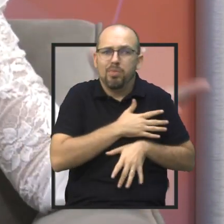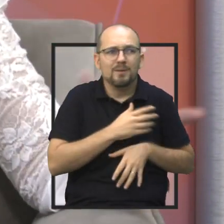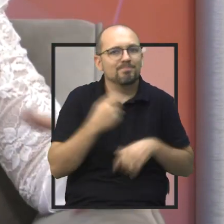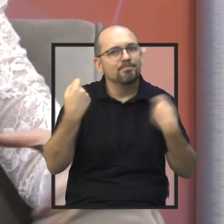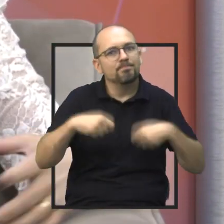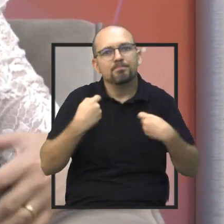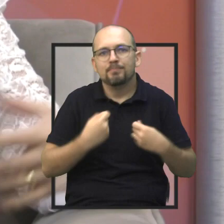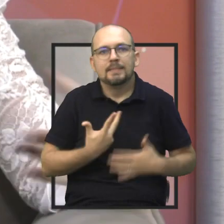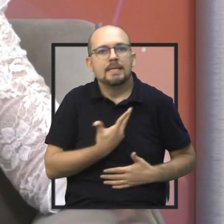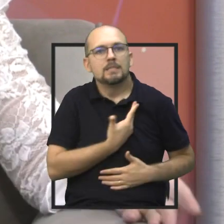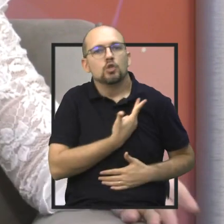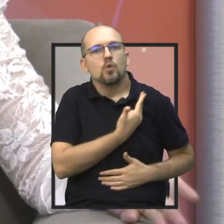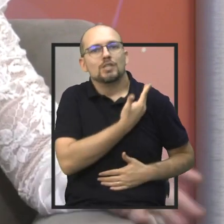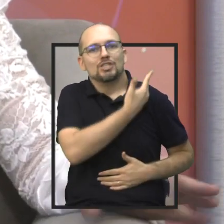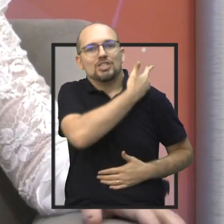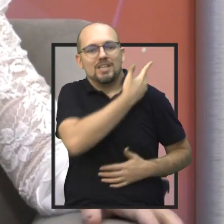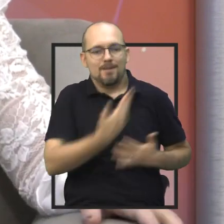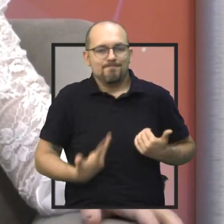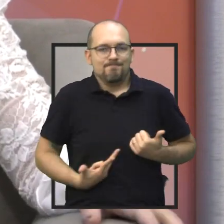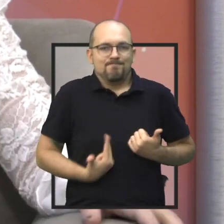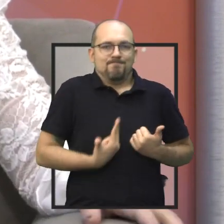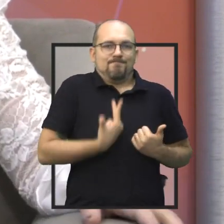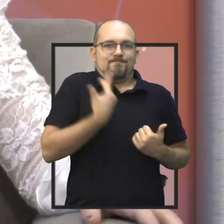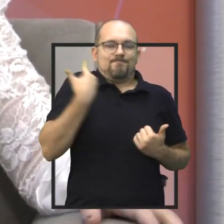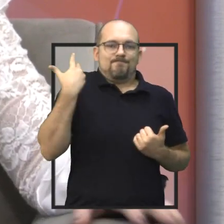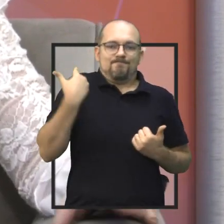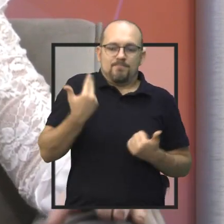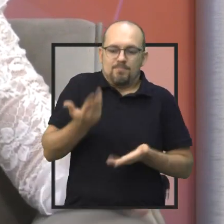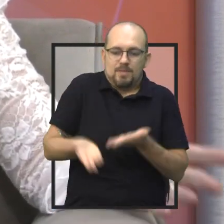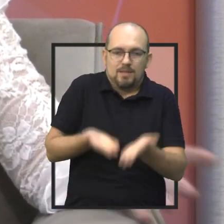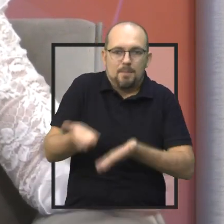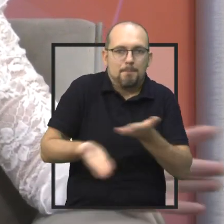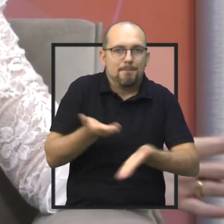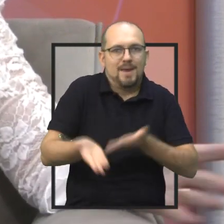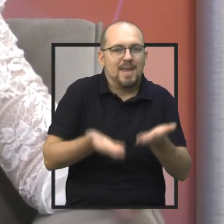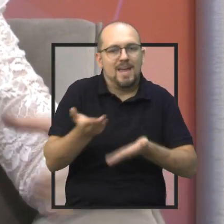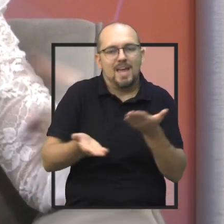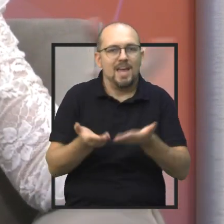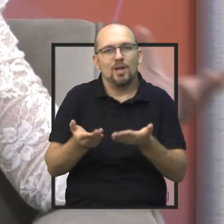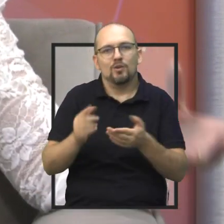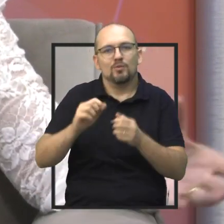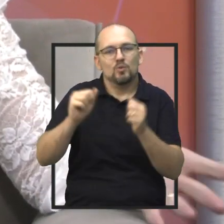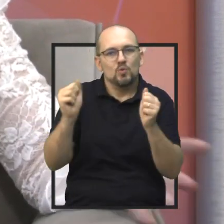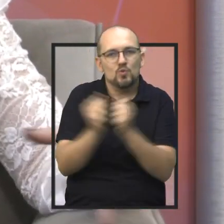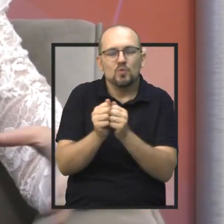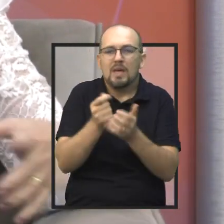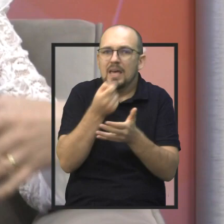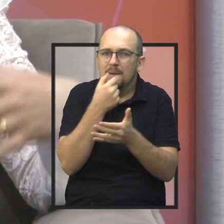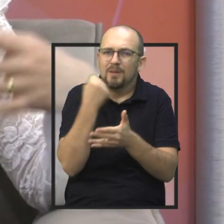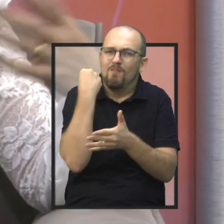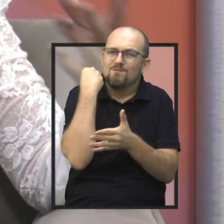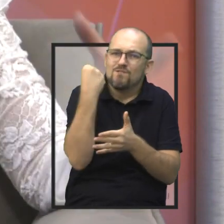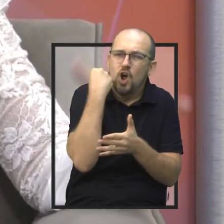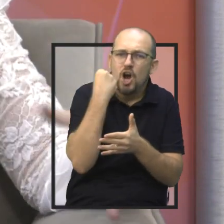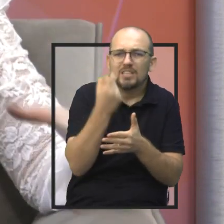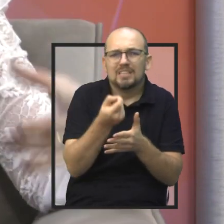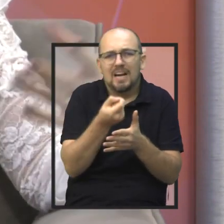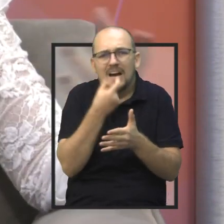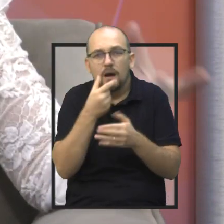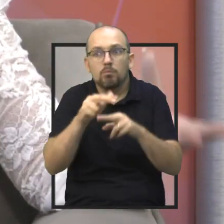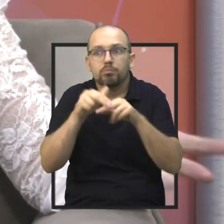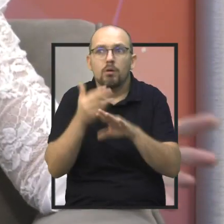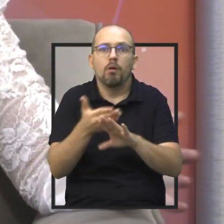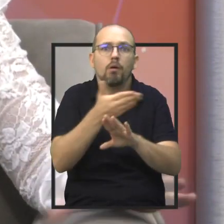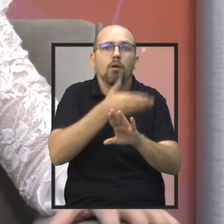uma cirurgia para estar fazendo aquele tratamento associado a um antimicrobiano de uso exclusivo hospitalar, porque